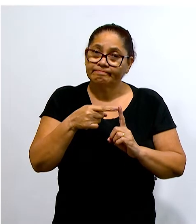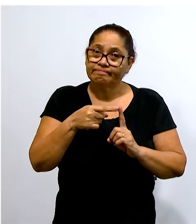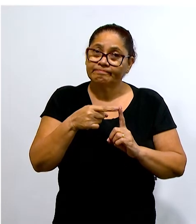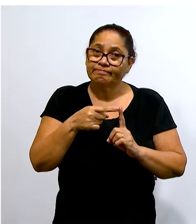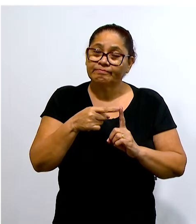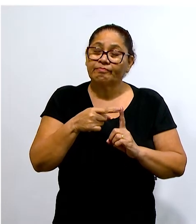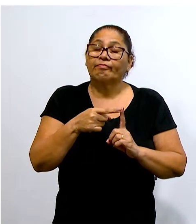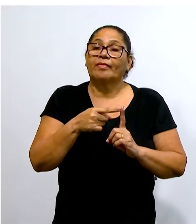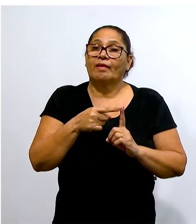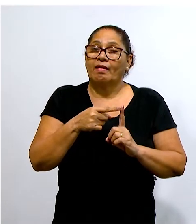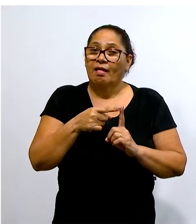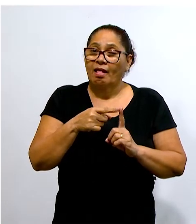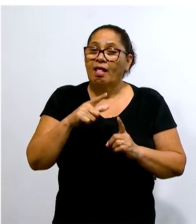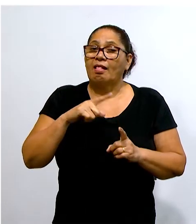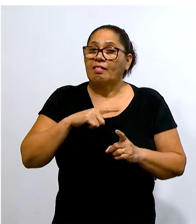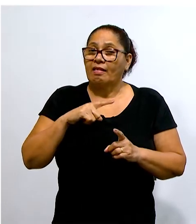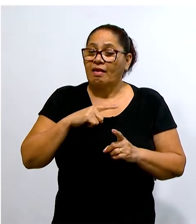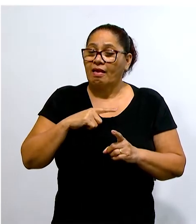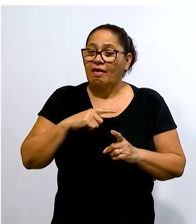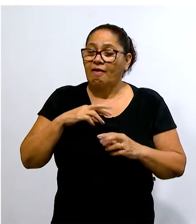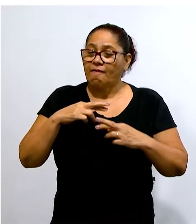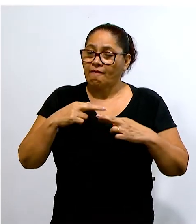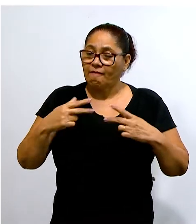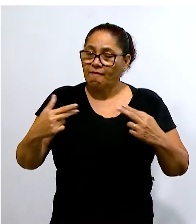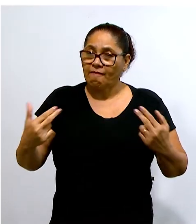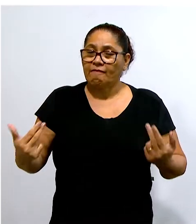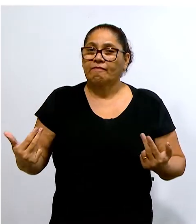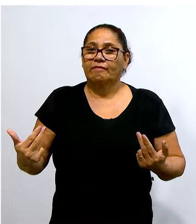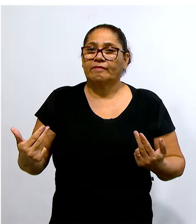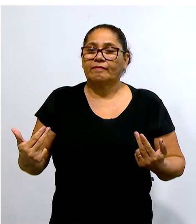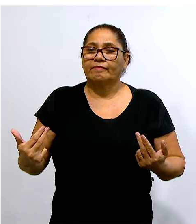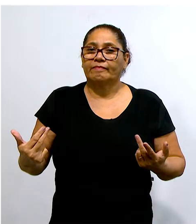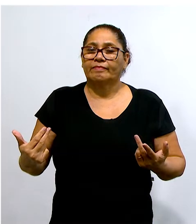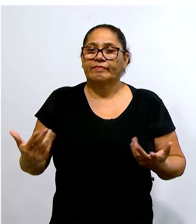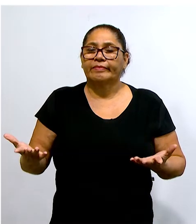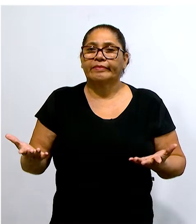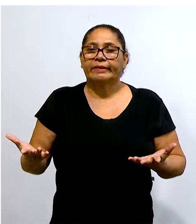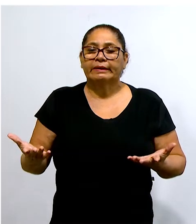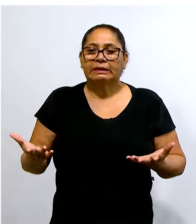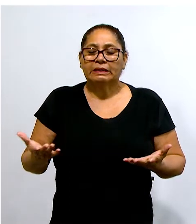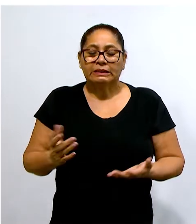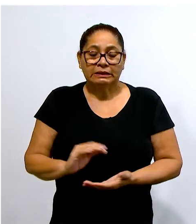Ainda existem as variáveis metodológicas na intervenção